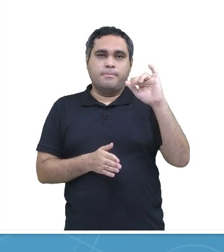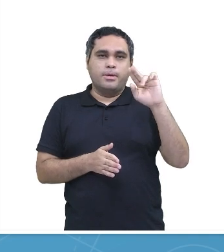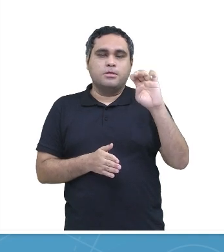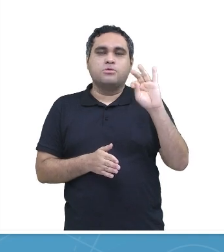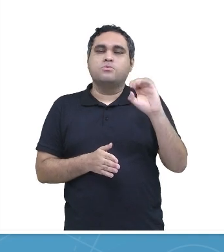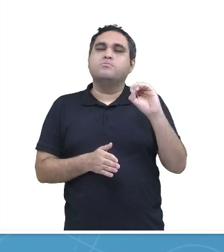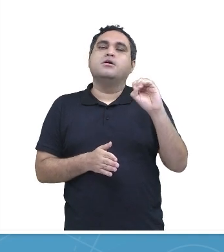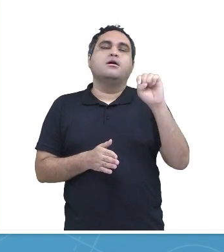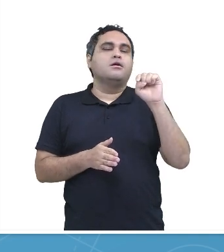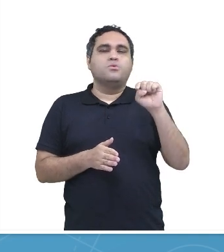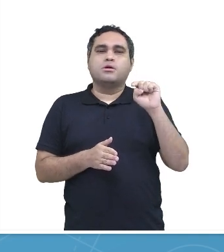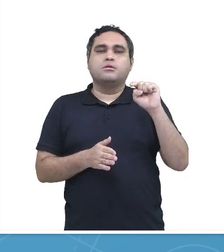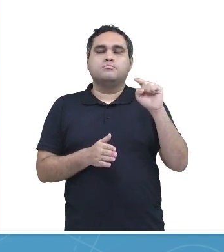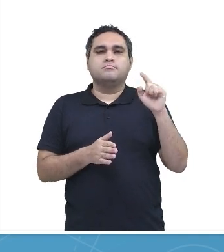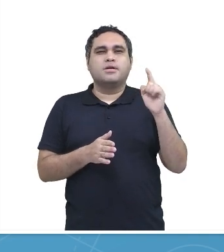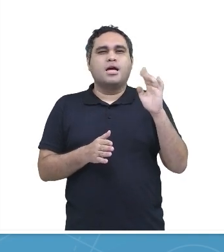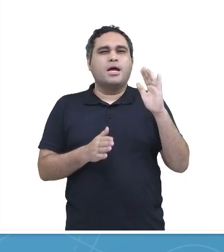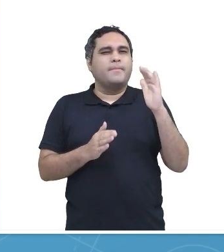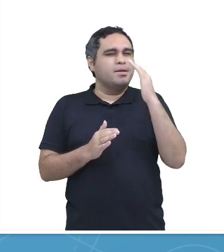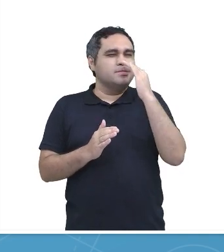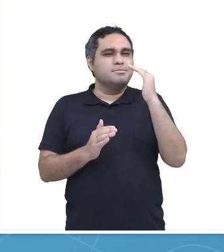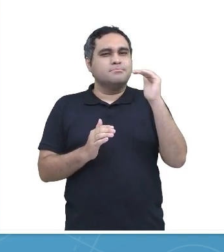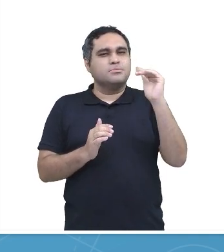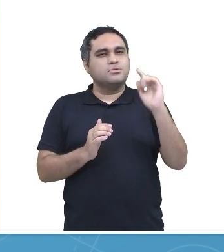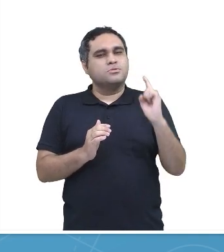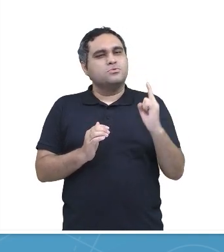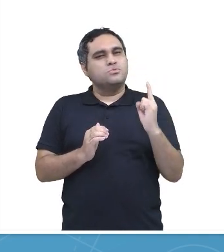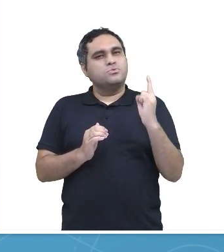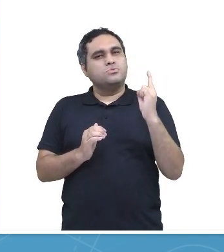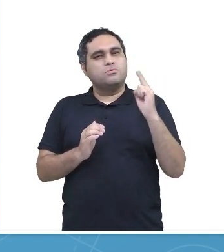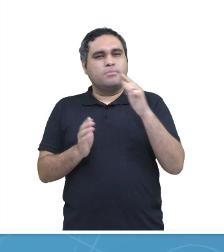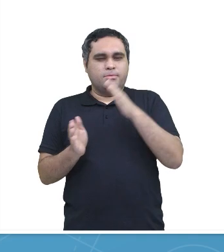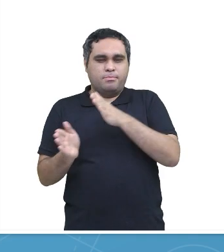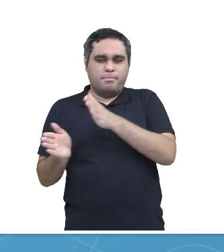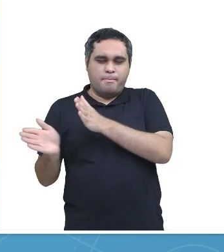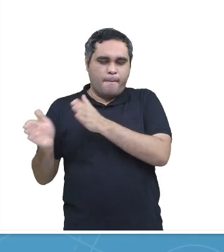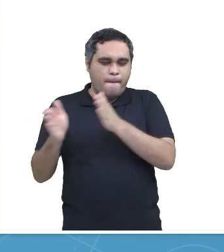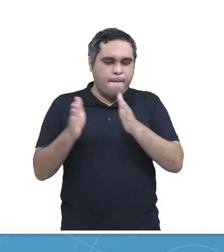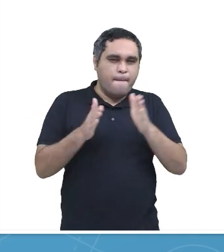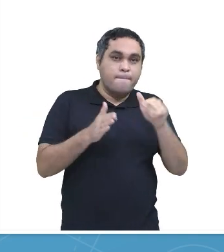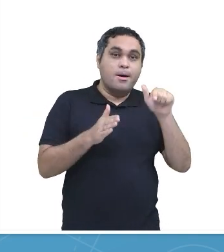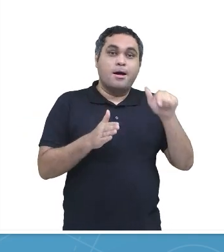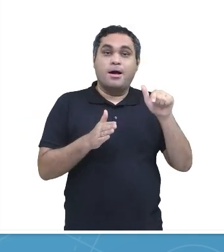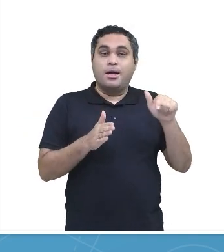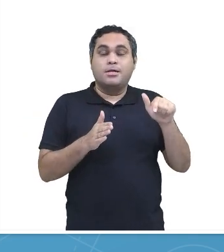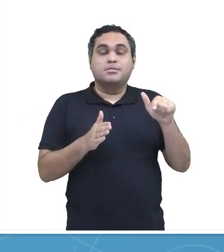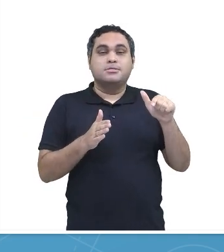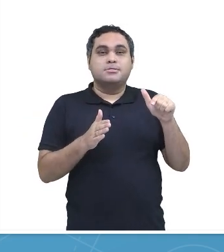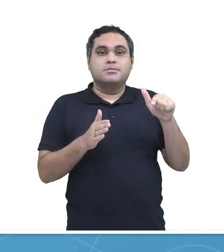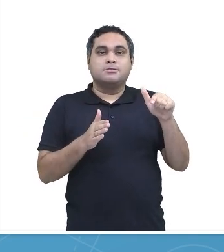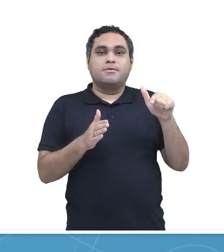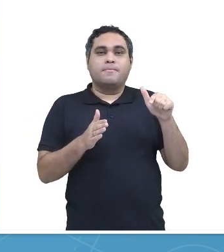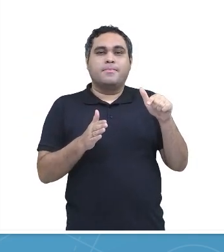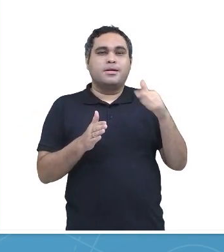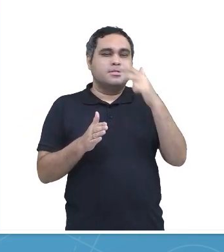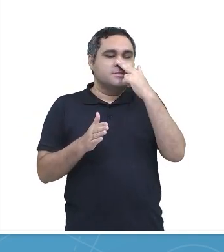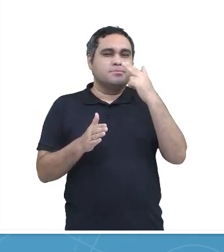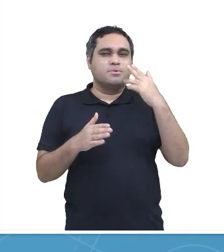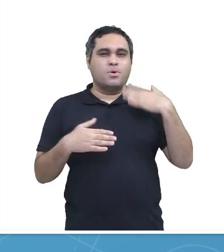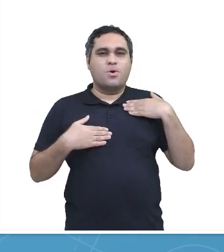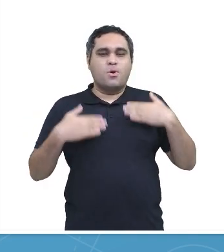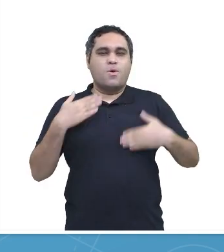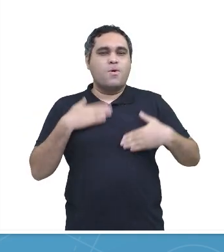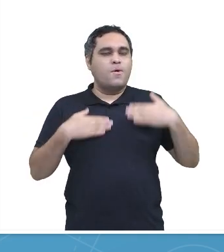ápice de toda a sua vida e ela passa, então, a ter, junto com a decadência funcional